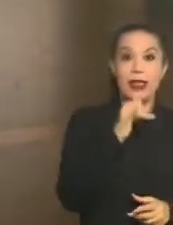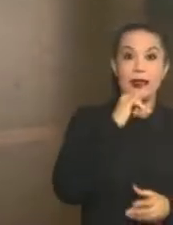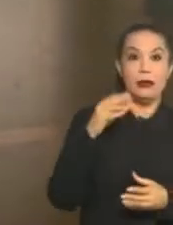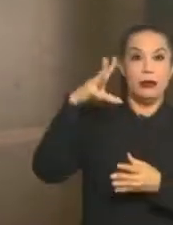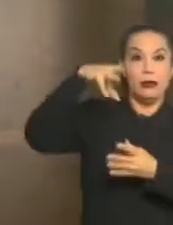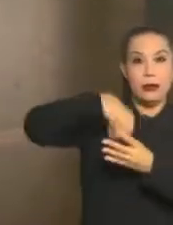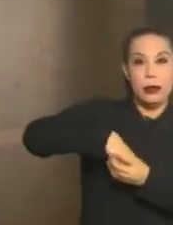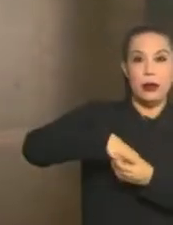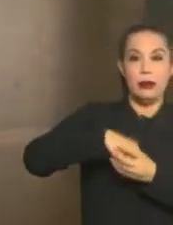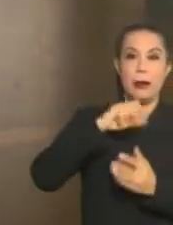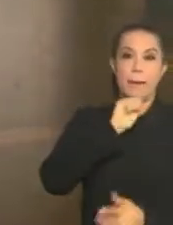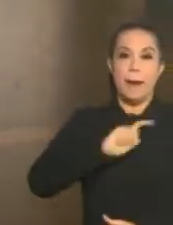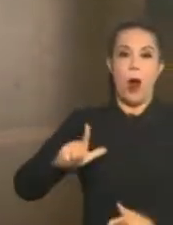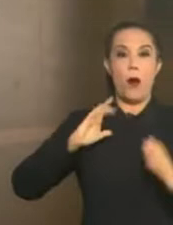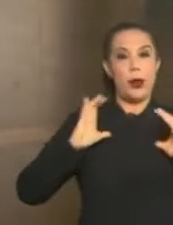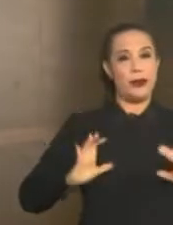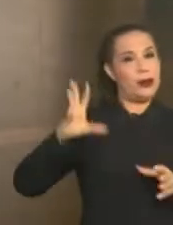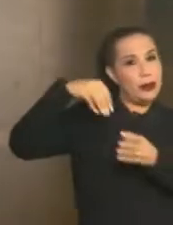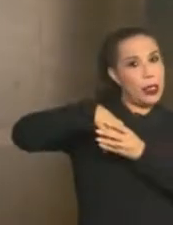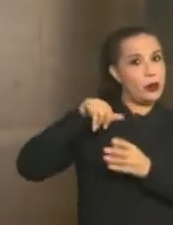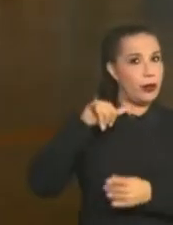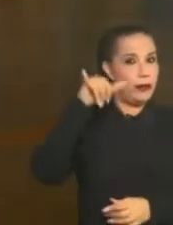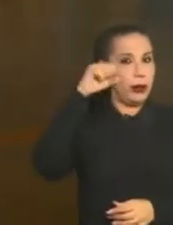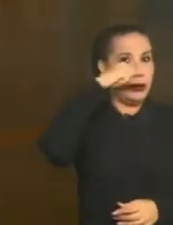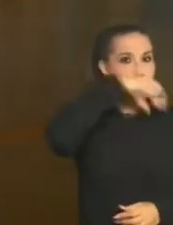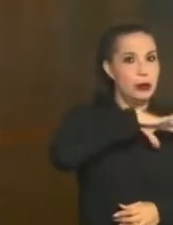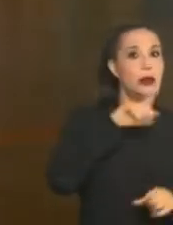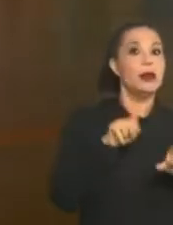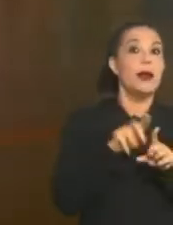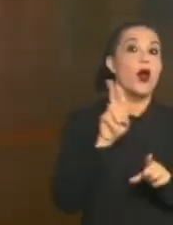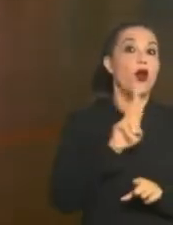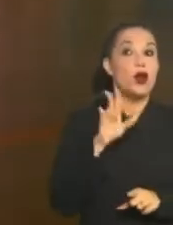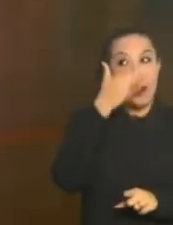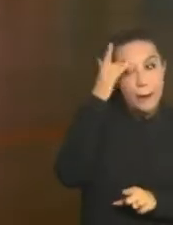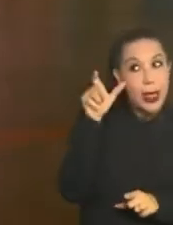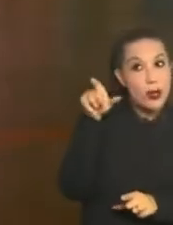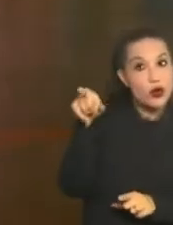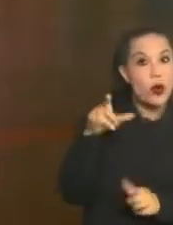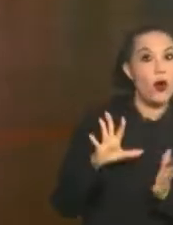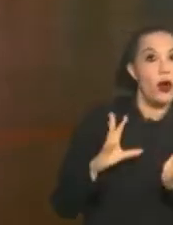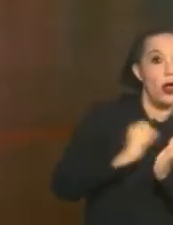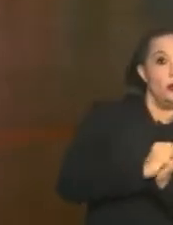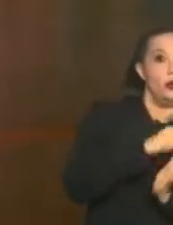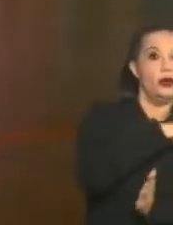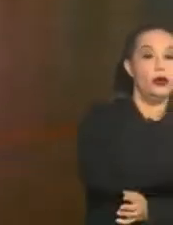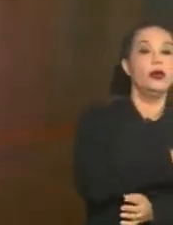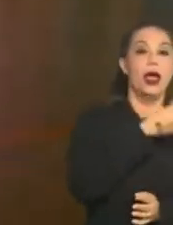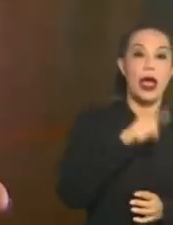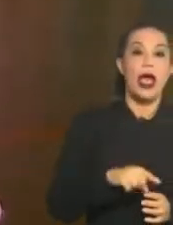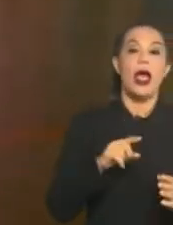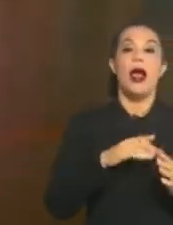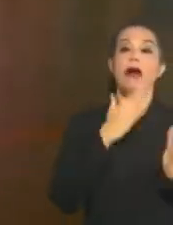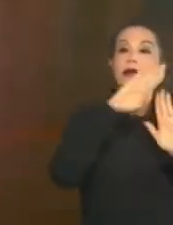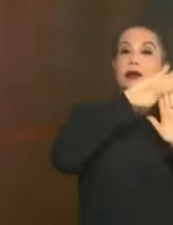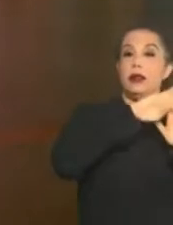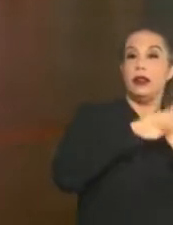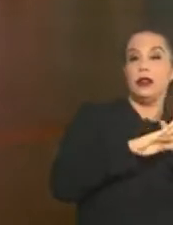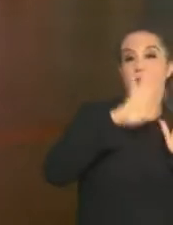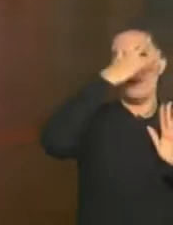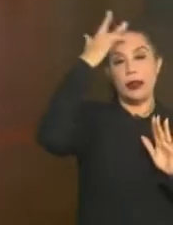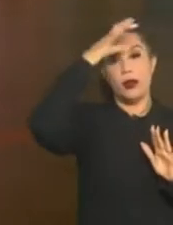ato de mau comportamento. E ainda, o nome desse passageiro poderá fazer parte de uma lista de